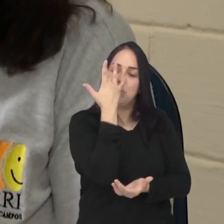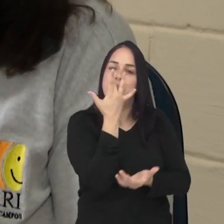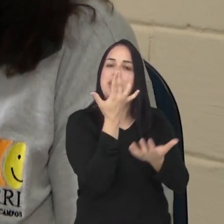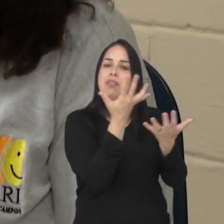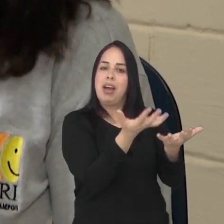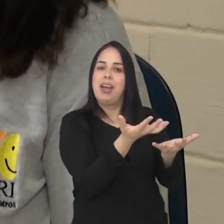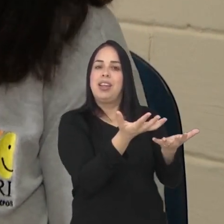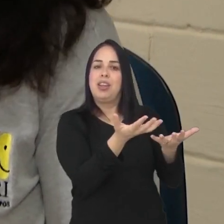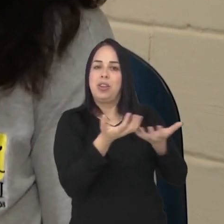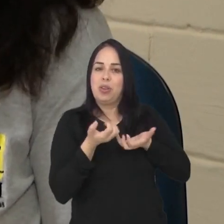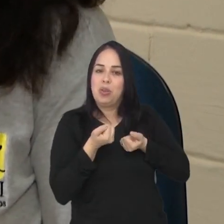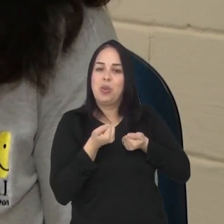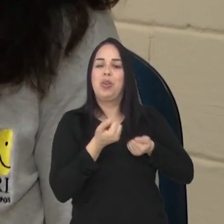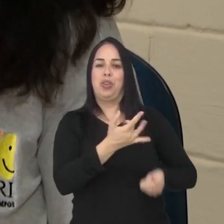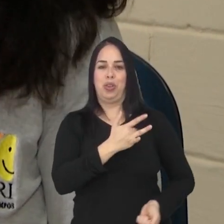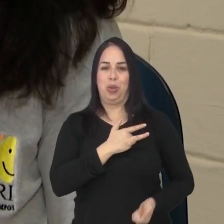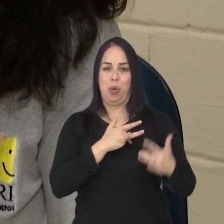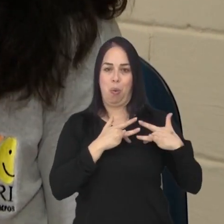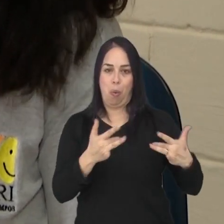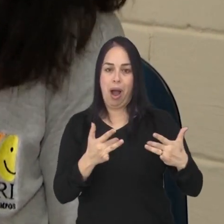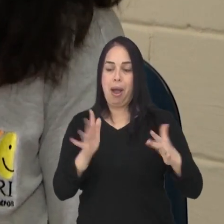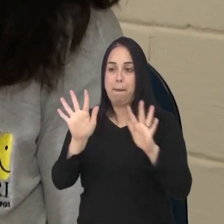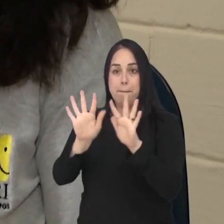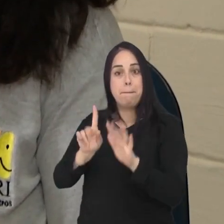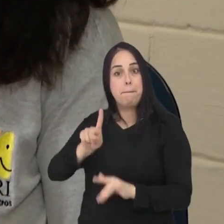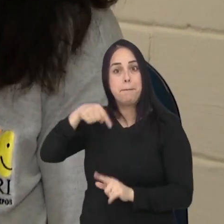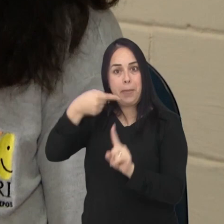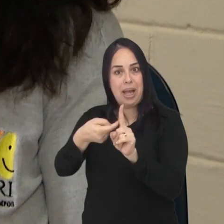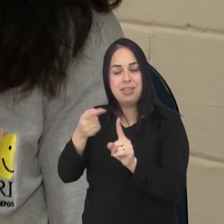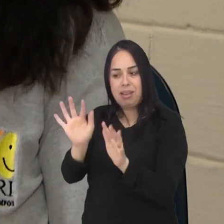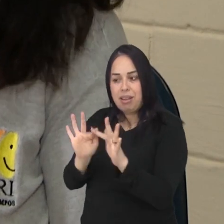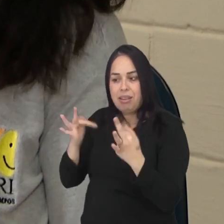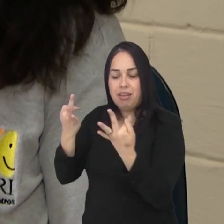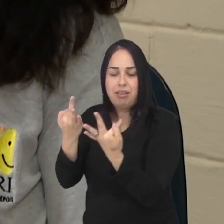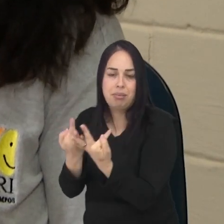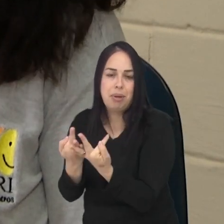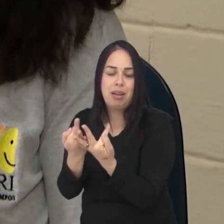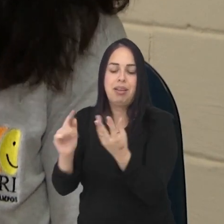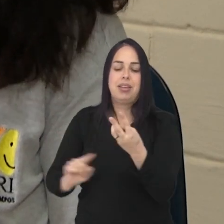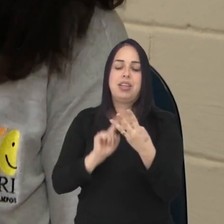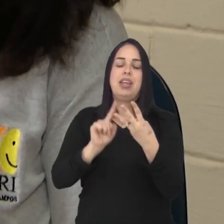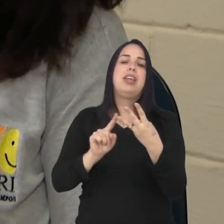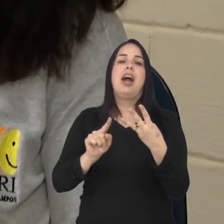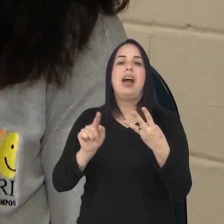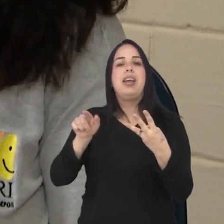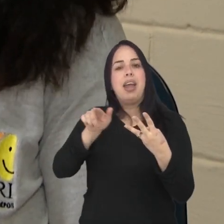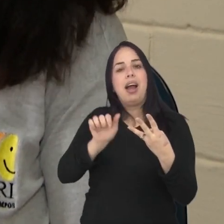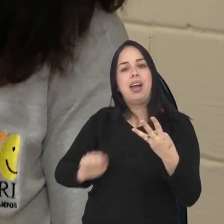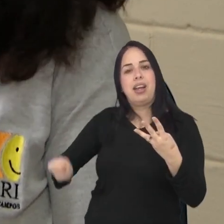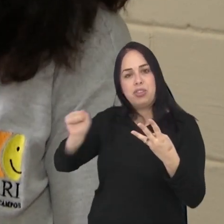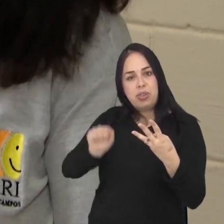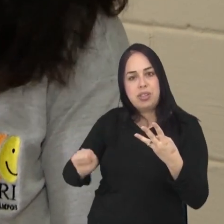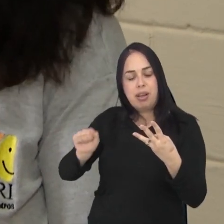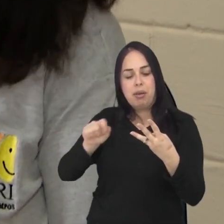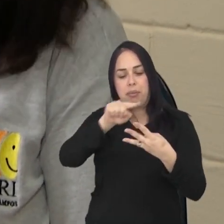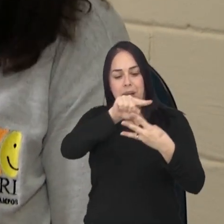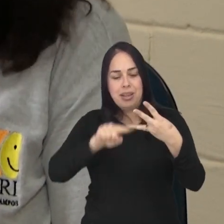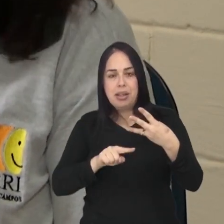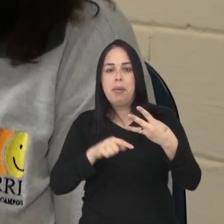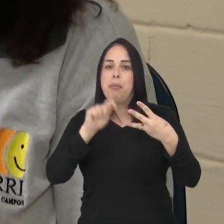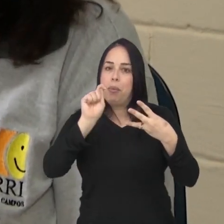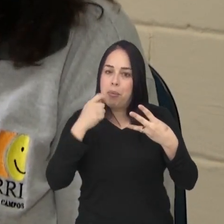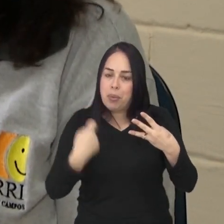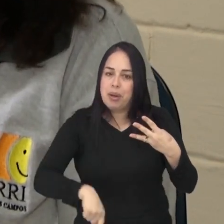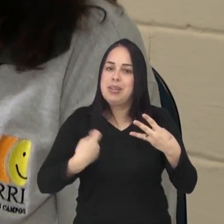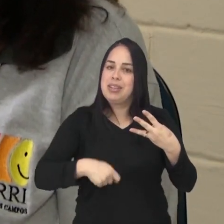poder doar, as famílias e a instituição. Fazer esse tripé para que esses sonhos, essa autonomia, ela se realize. Para